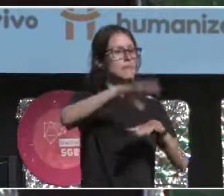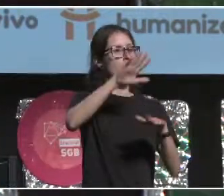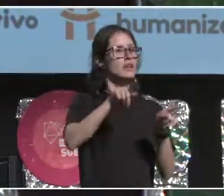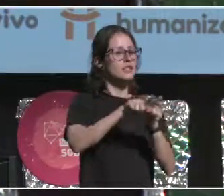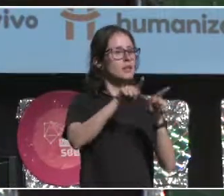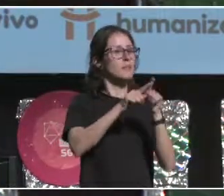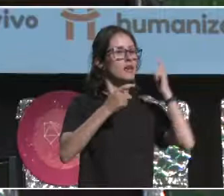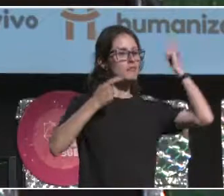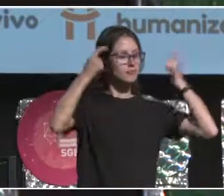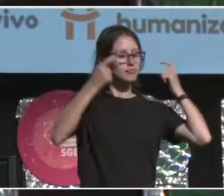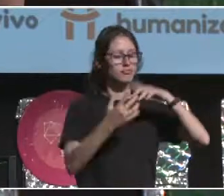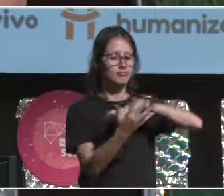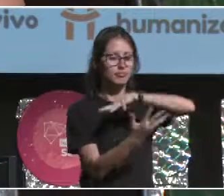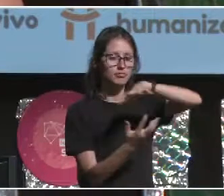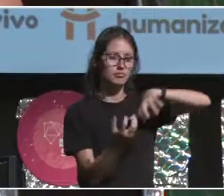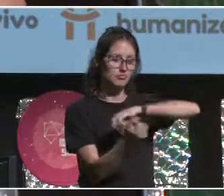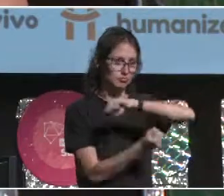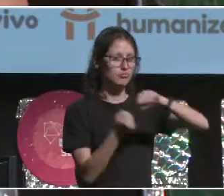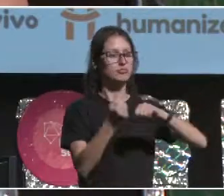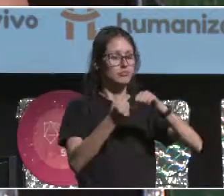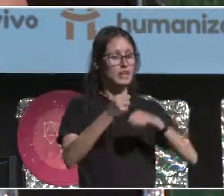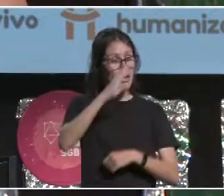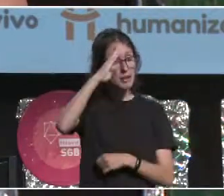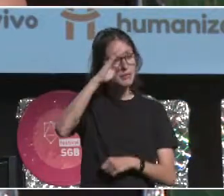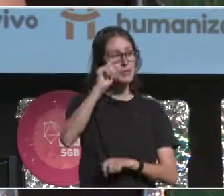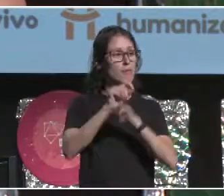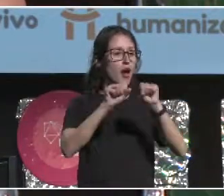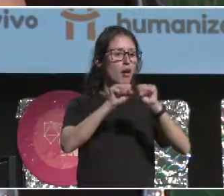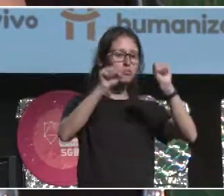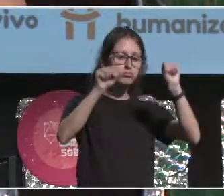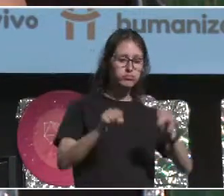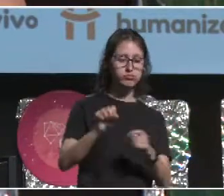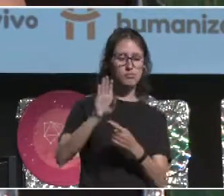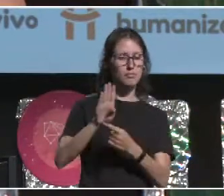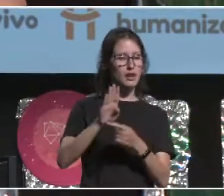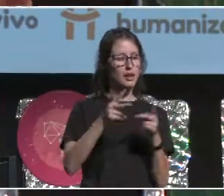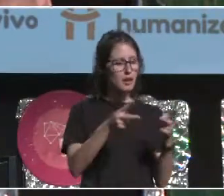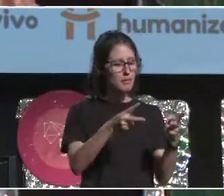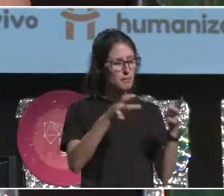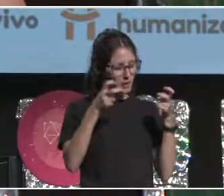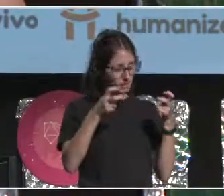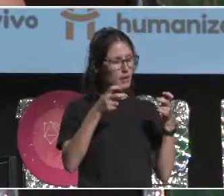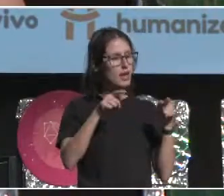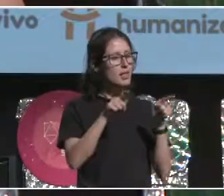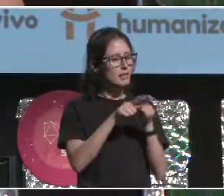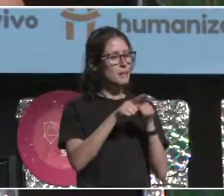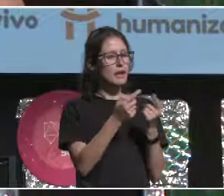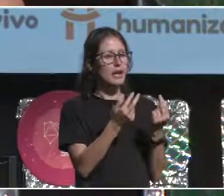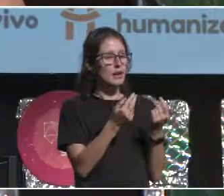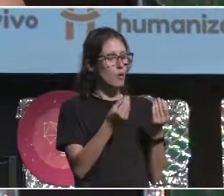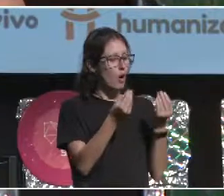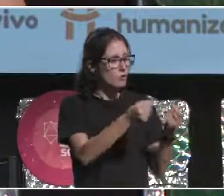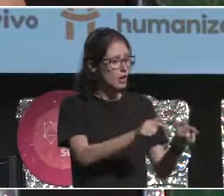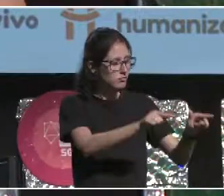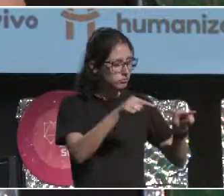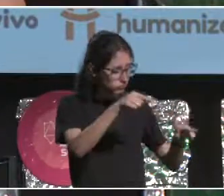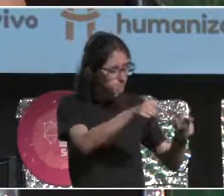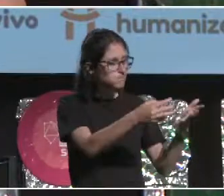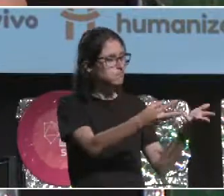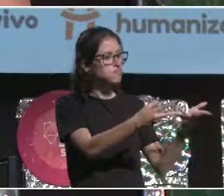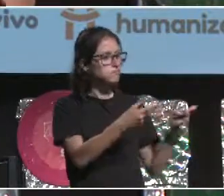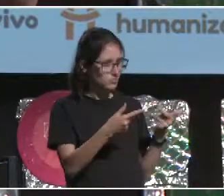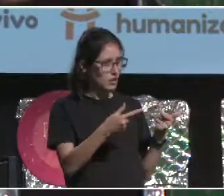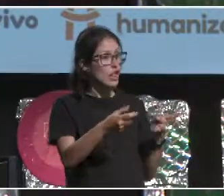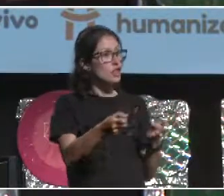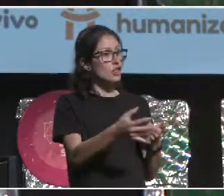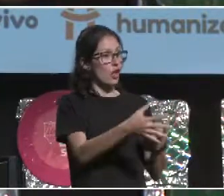sustentável. Então, nosso primeiro papel como Sistema B é identificar, certificar e celebrar esses líderes de uma nova economia. A